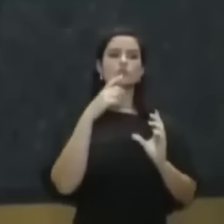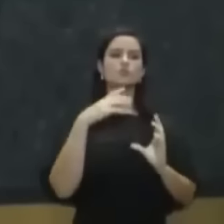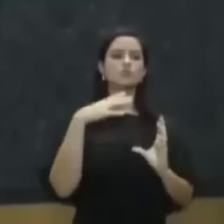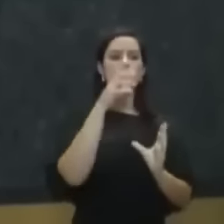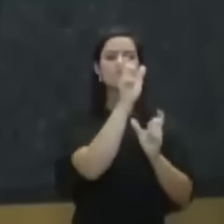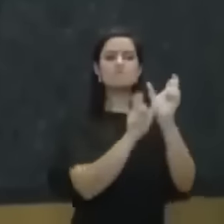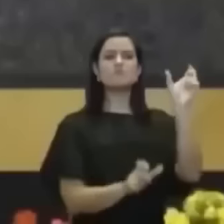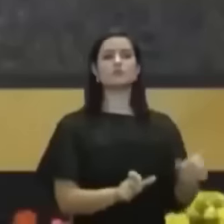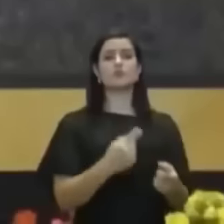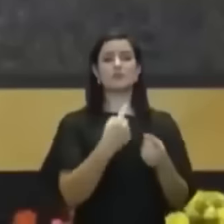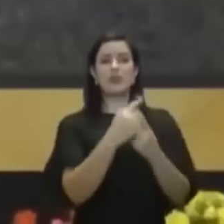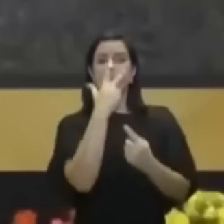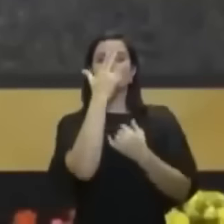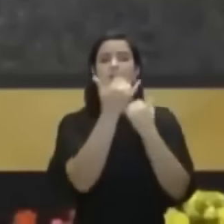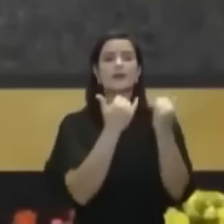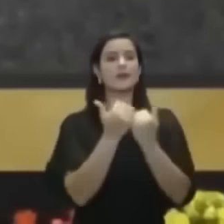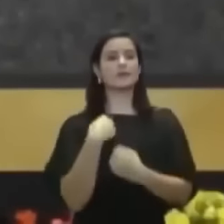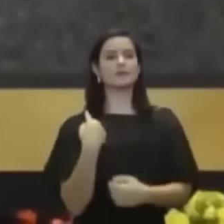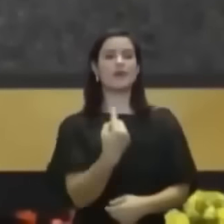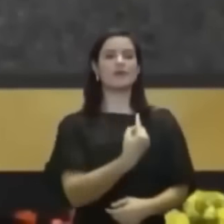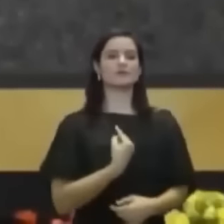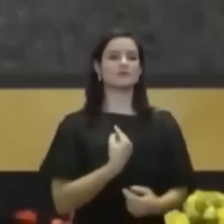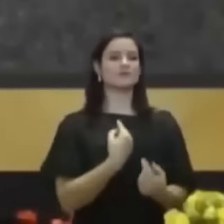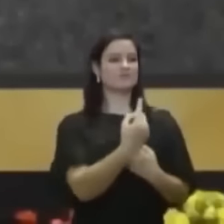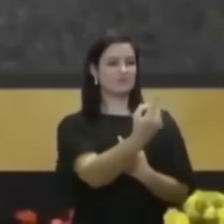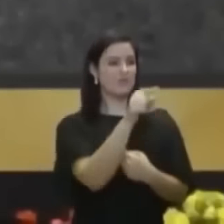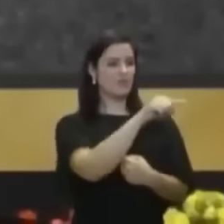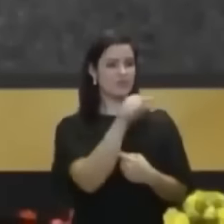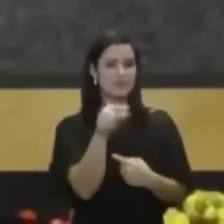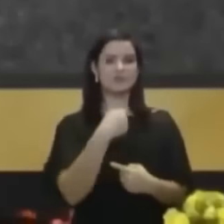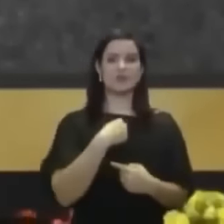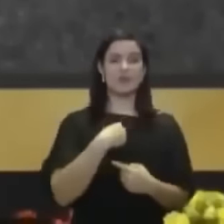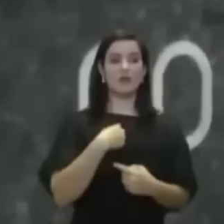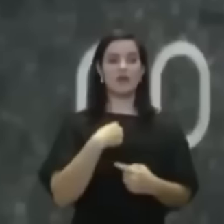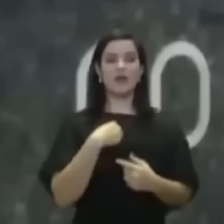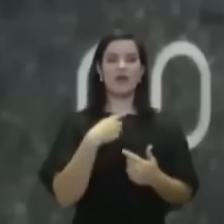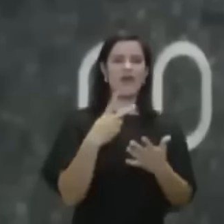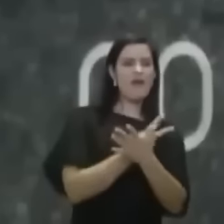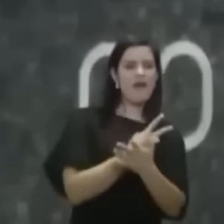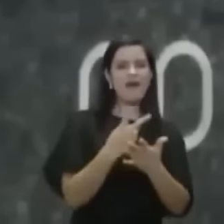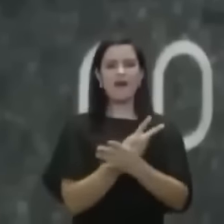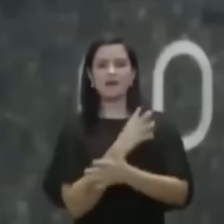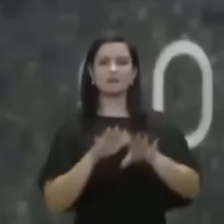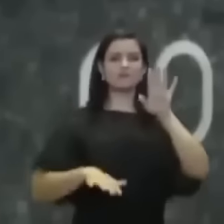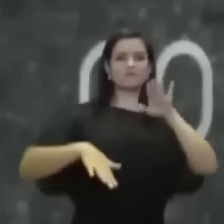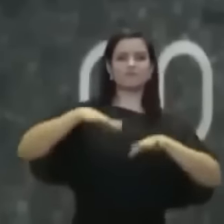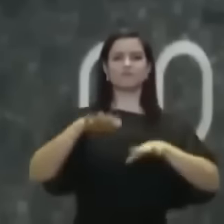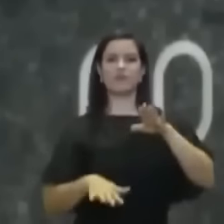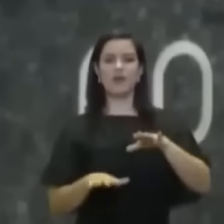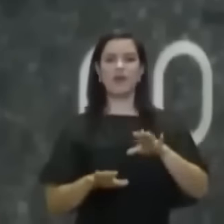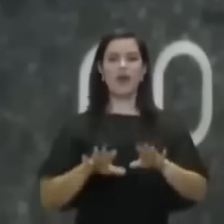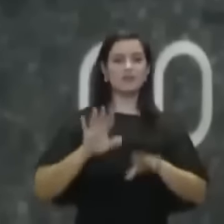extremamente parecido com você e comigo. Homem constante. Homem de altos e